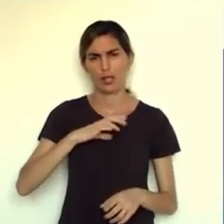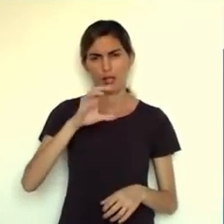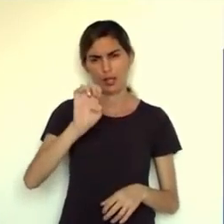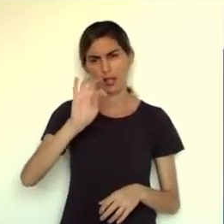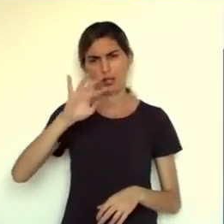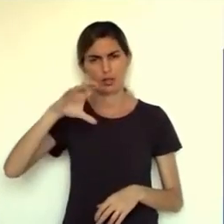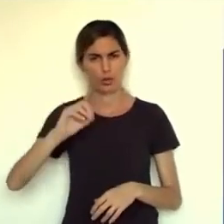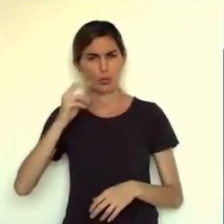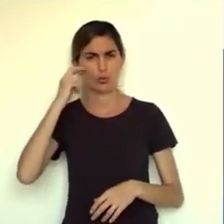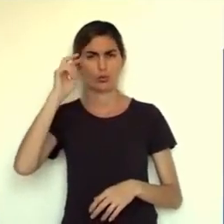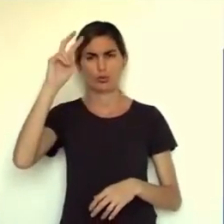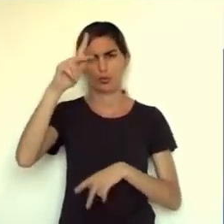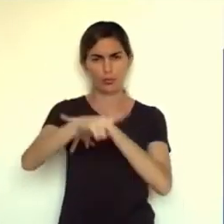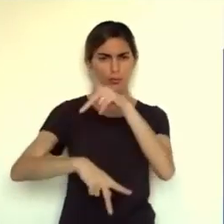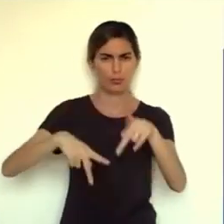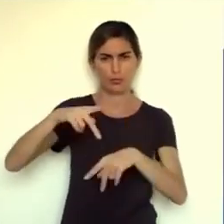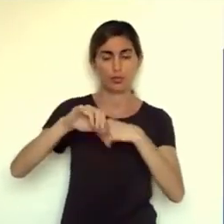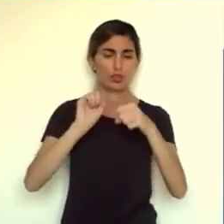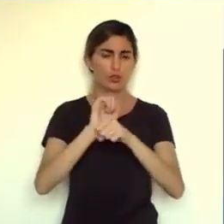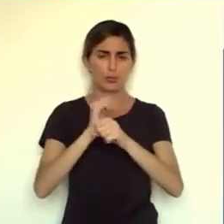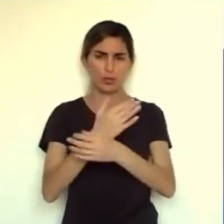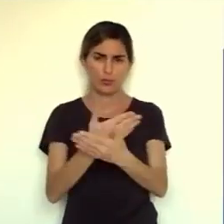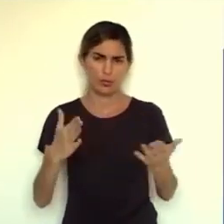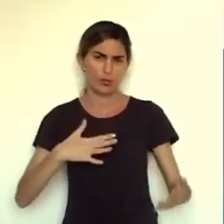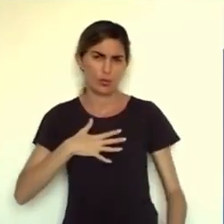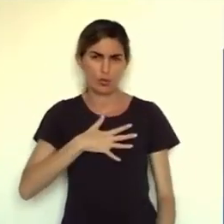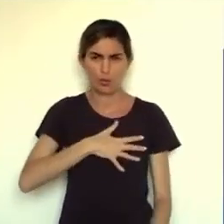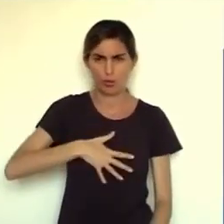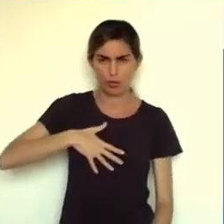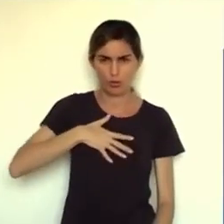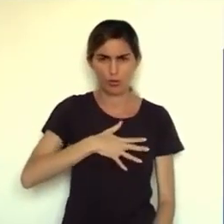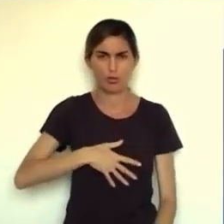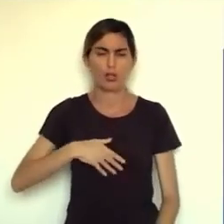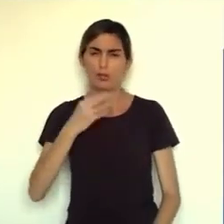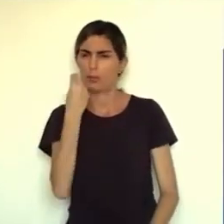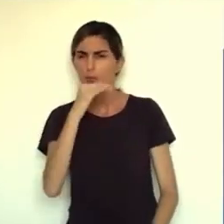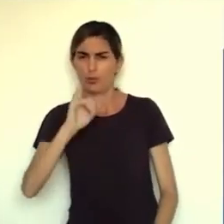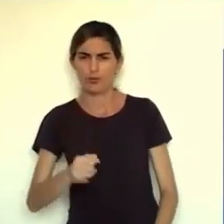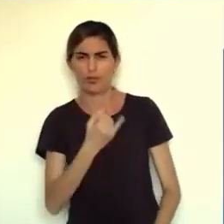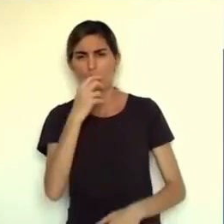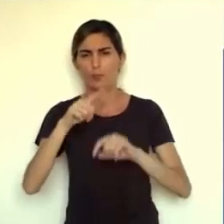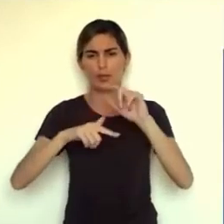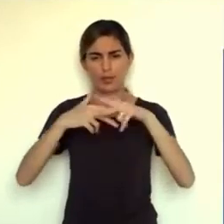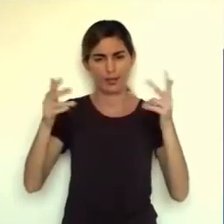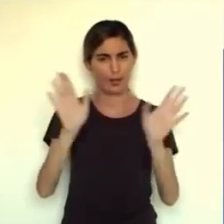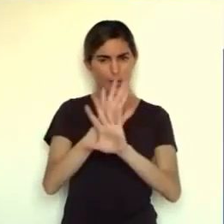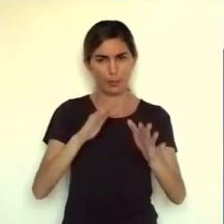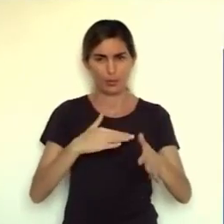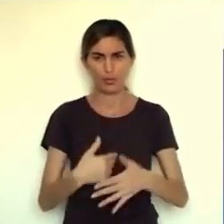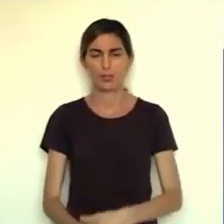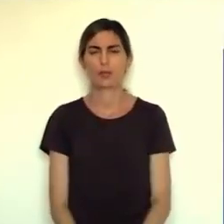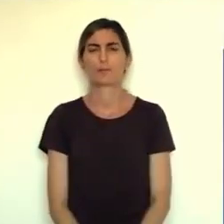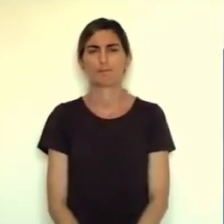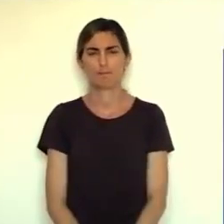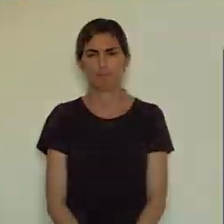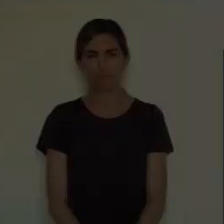formação étnico-cultural da população. Espero que vocês tenham gostado, tirem um bom proveito do material e até a próxima.